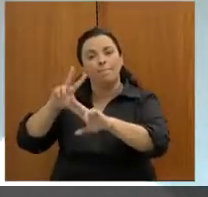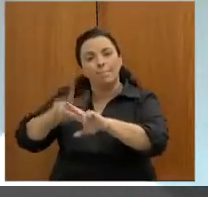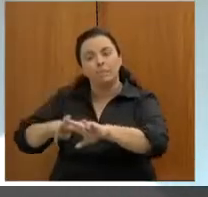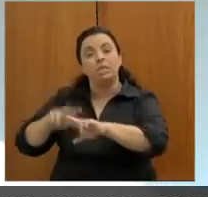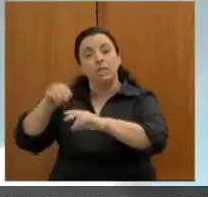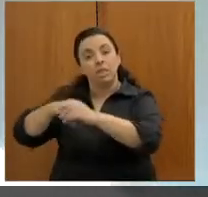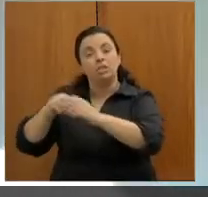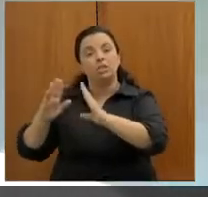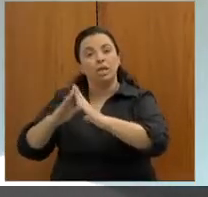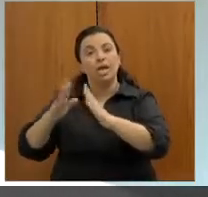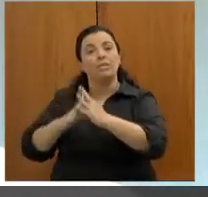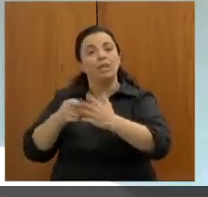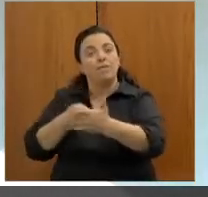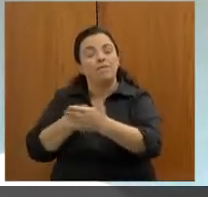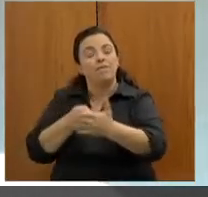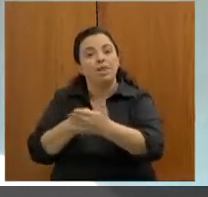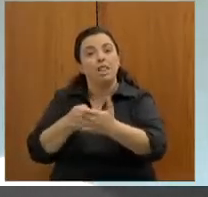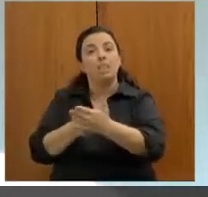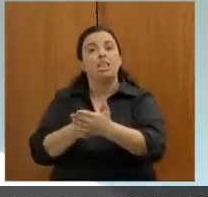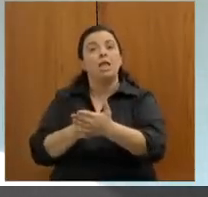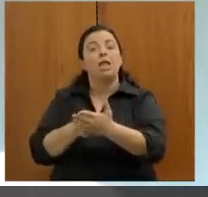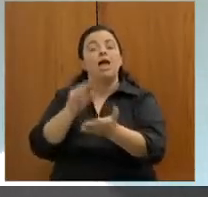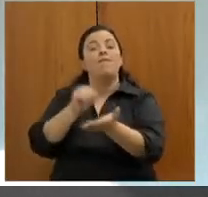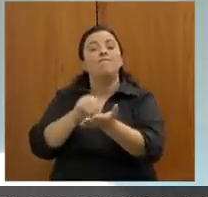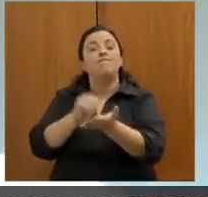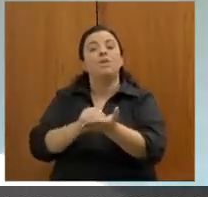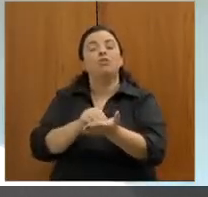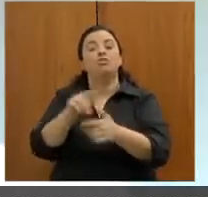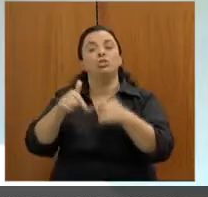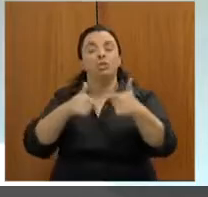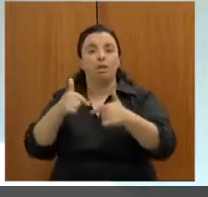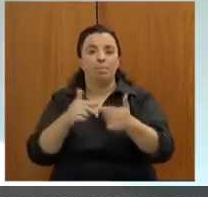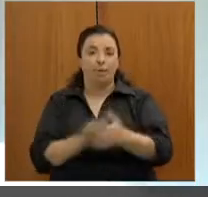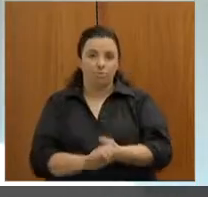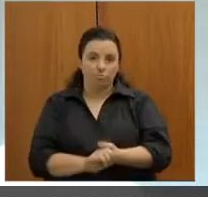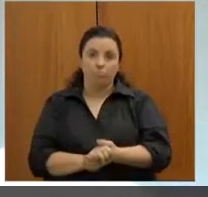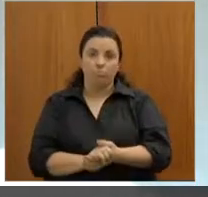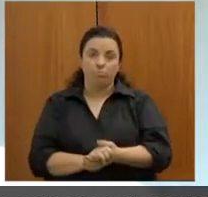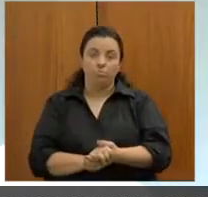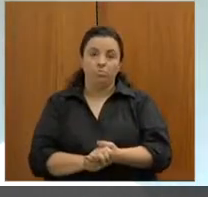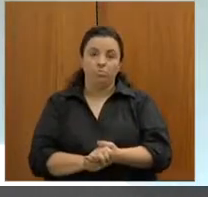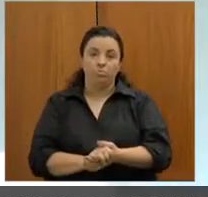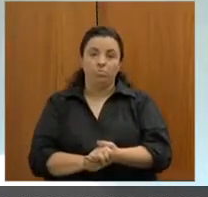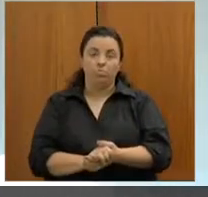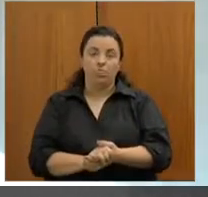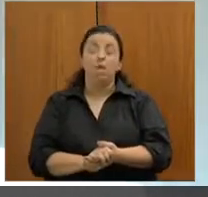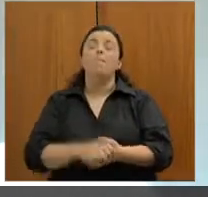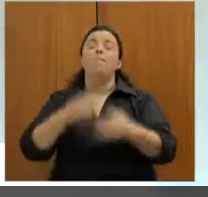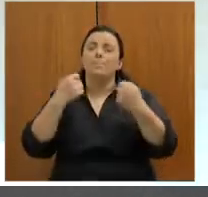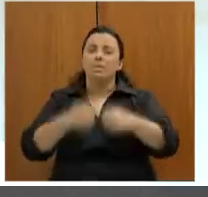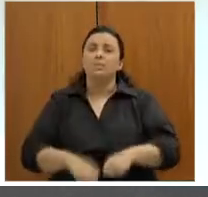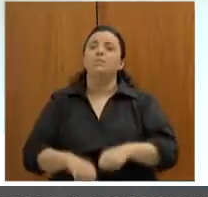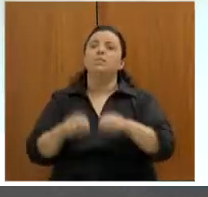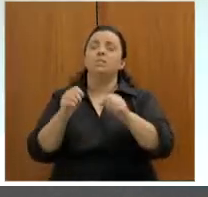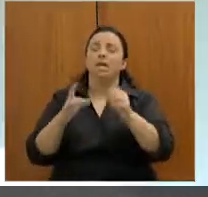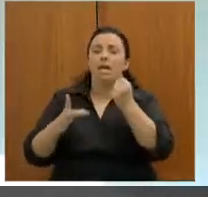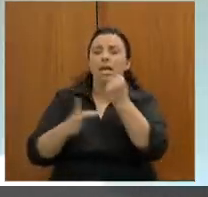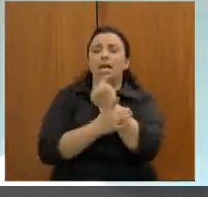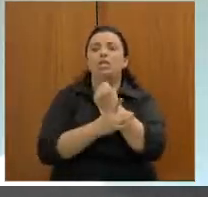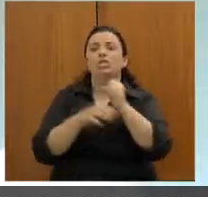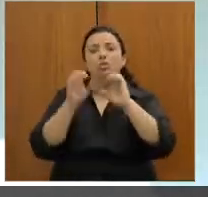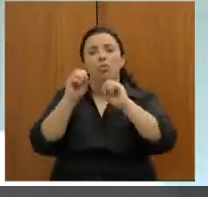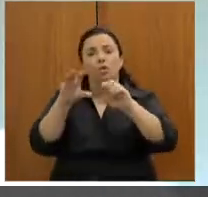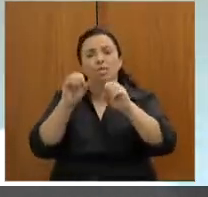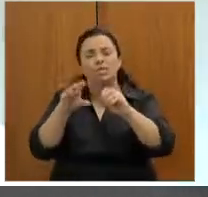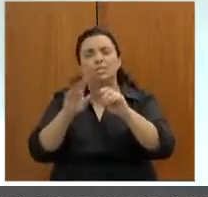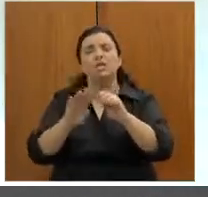nesse momento enquanto a gente não der resposta estruturais falta alfabetismo para o ensino integral tá grande as mulheres